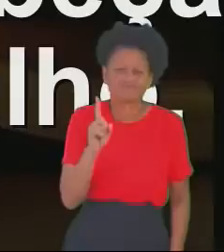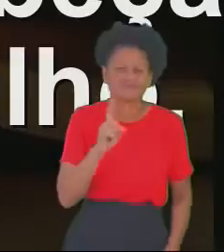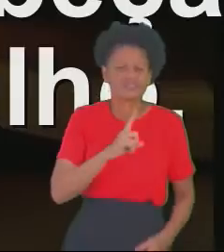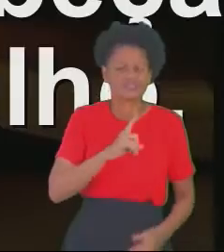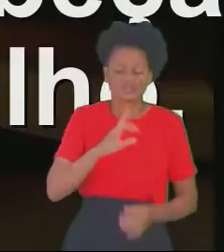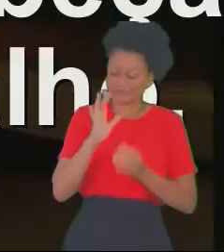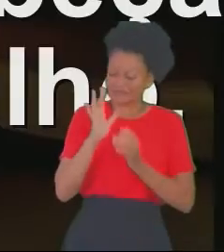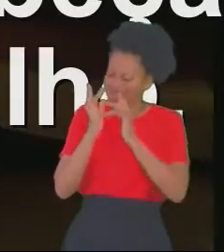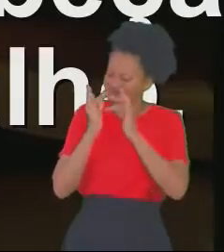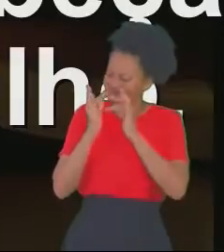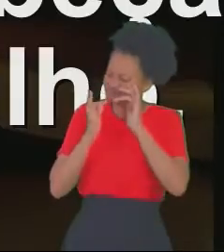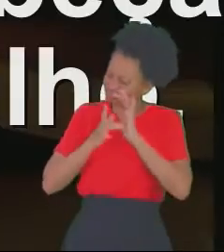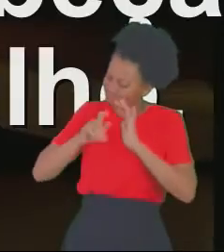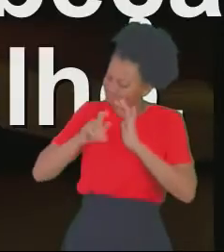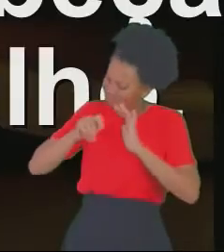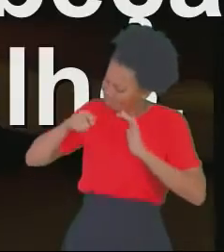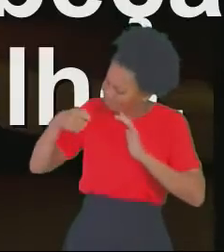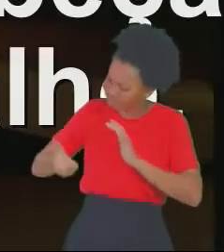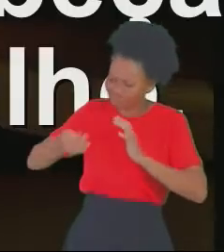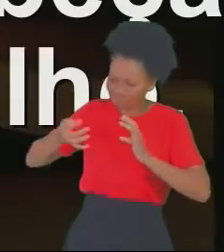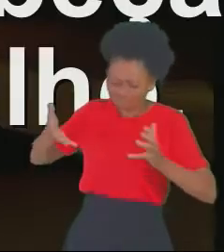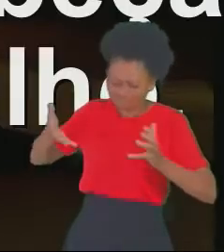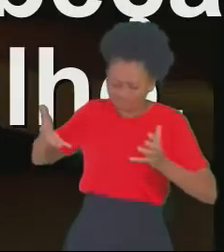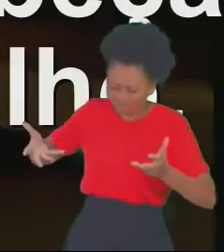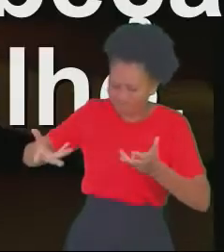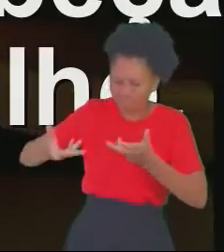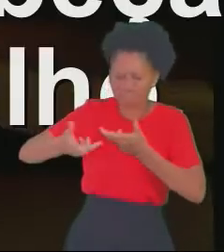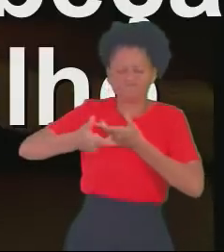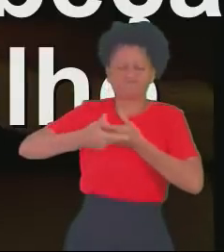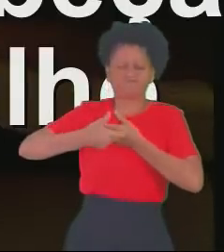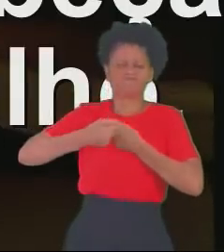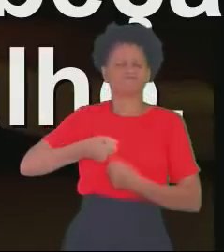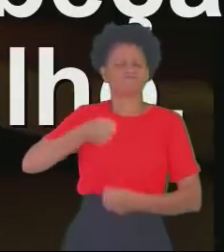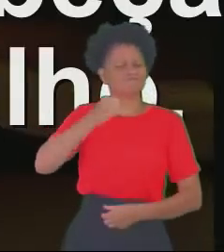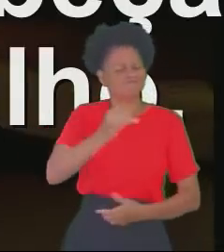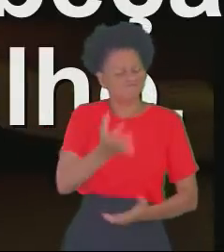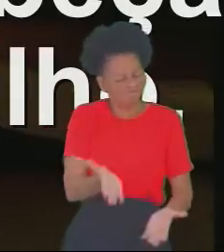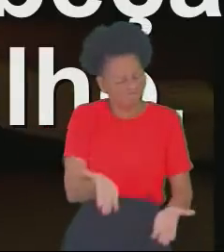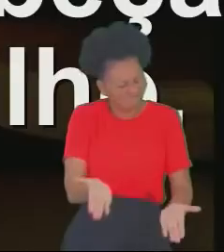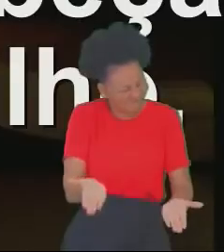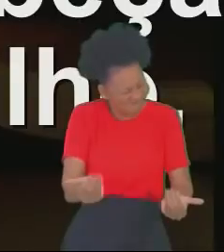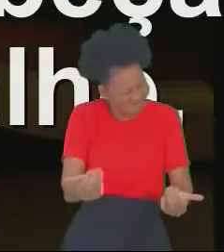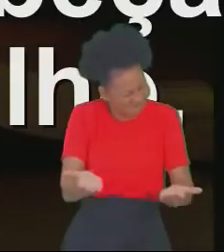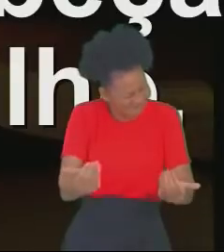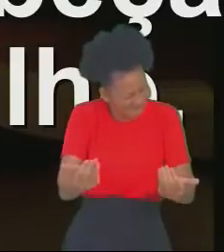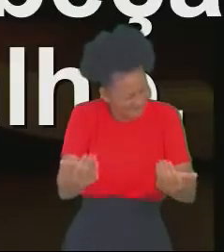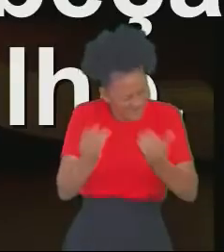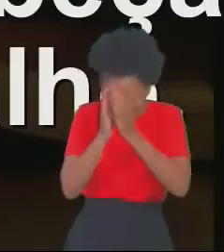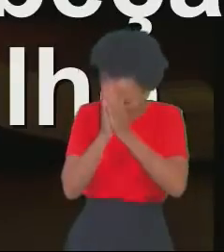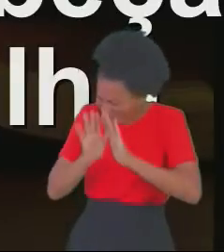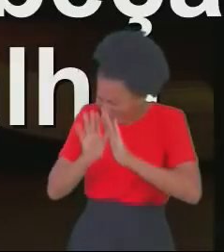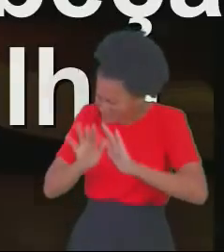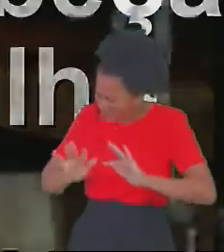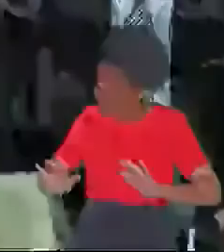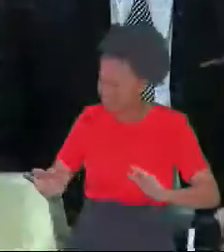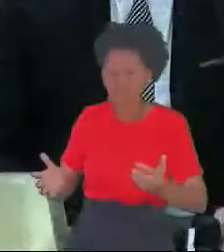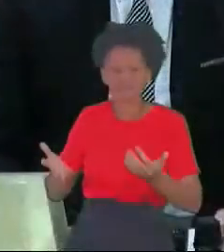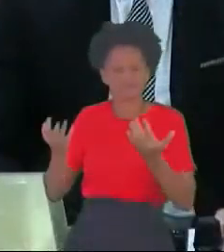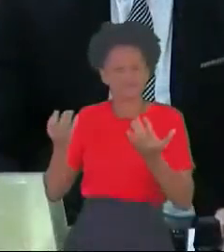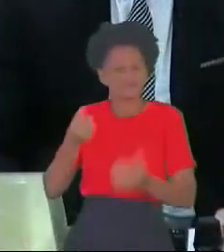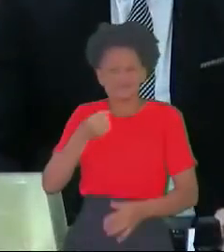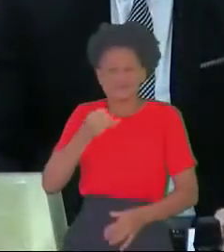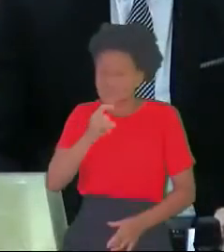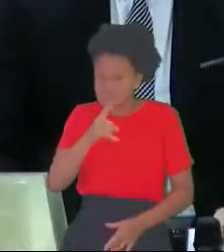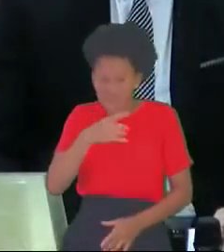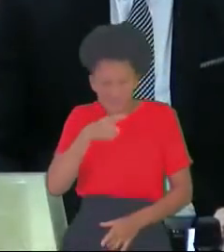Jesus é maravilhoso. Se eu fosse você, eu o adoraria só por esta palavra. Se eu fosse você, eu